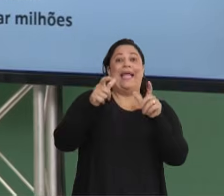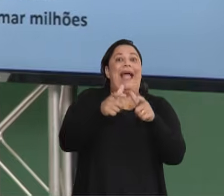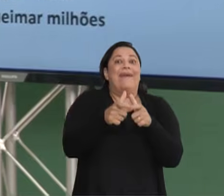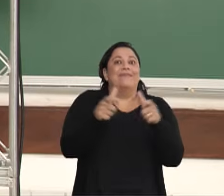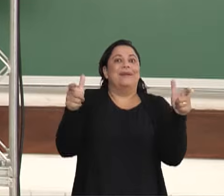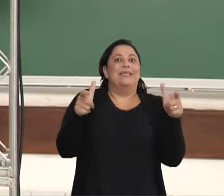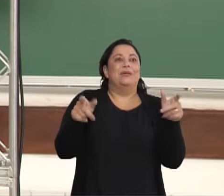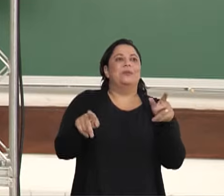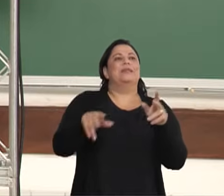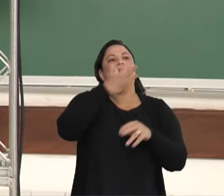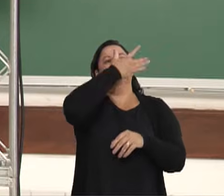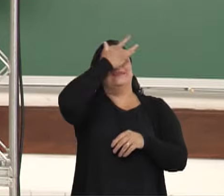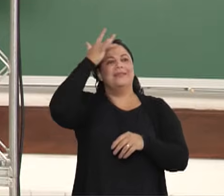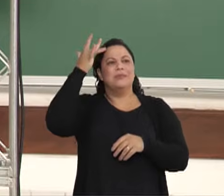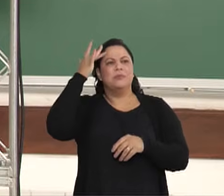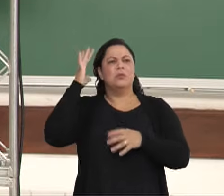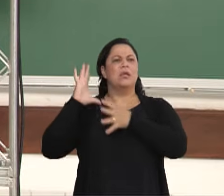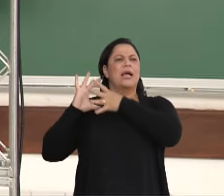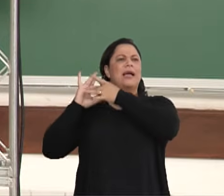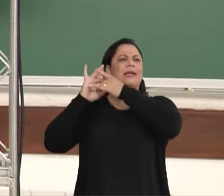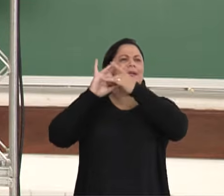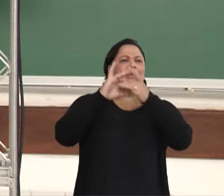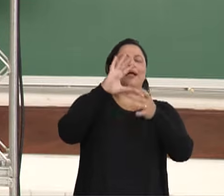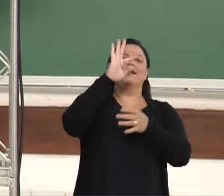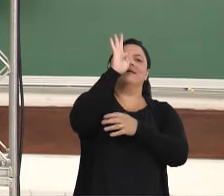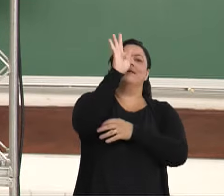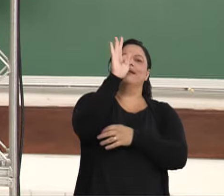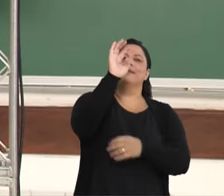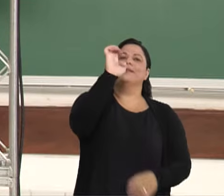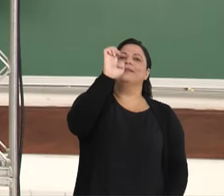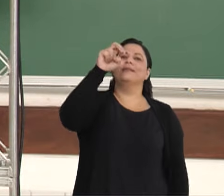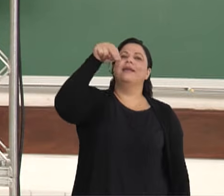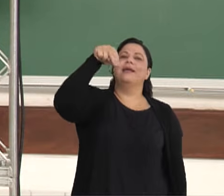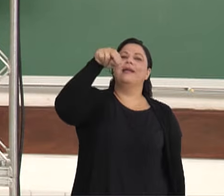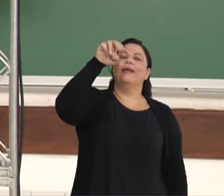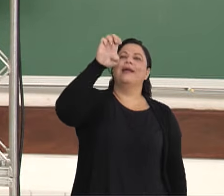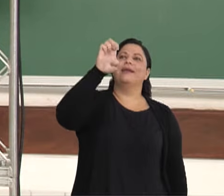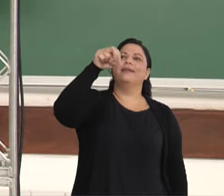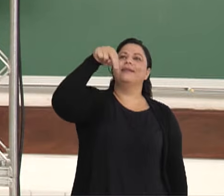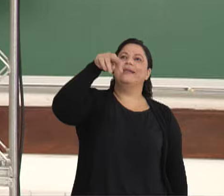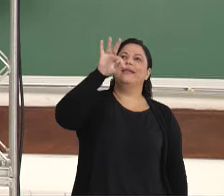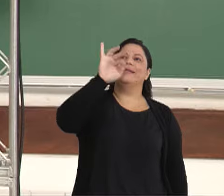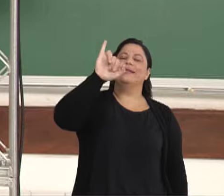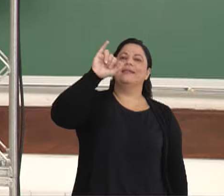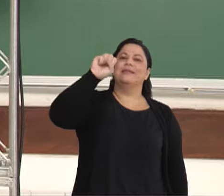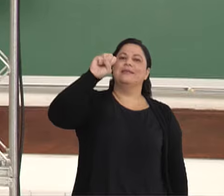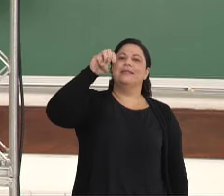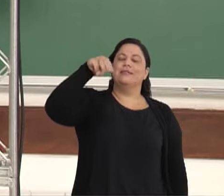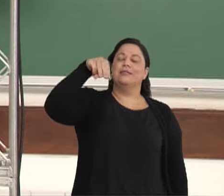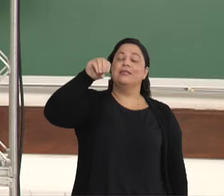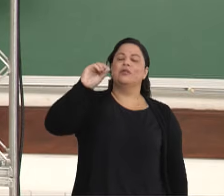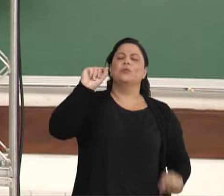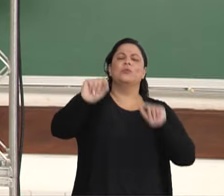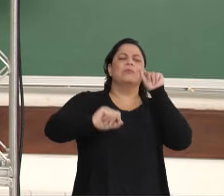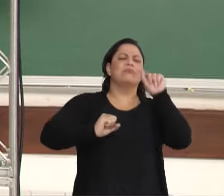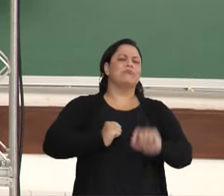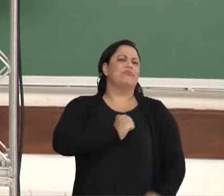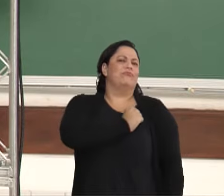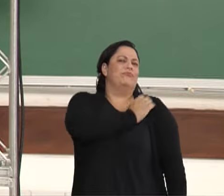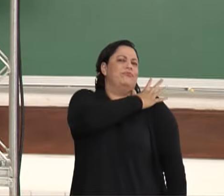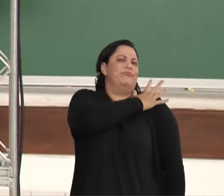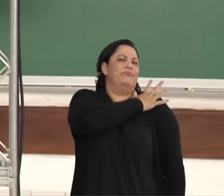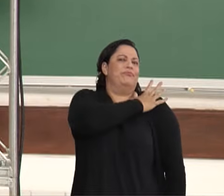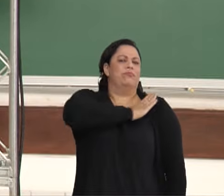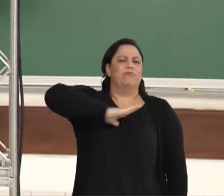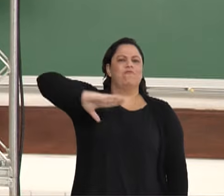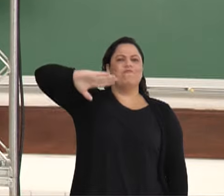do tenentismo que a gente já conversou? Aquele movimento ligado a militares do exército que queriam tirar o